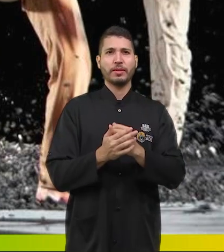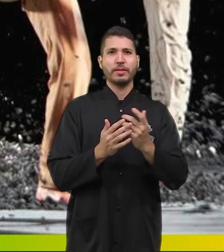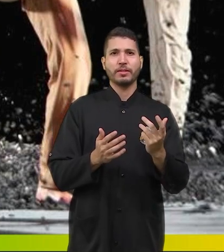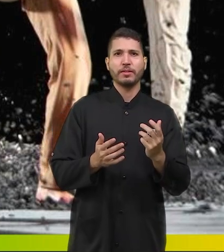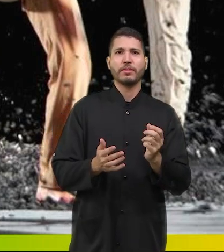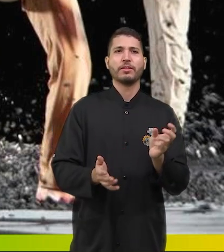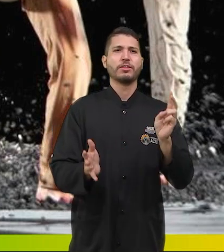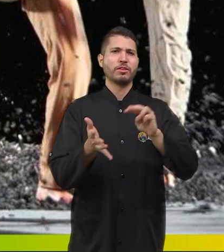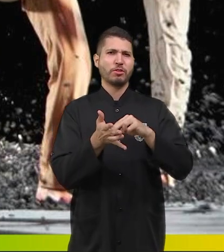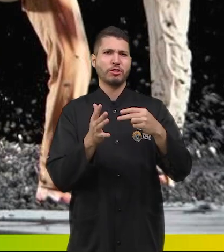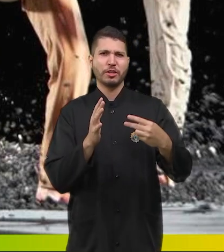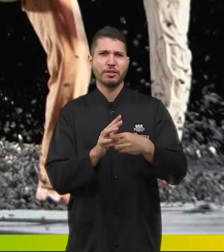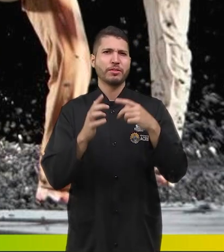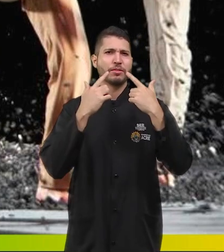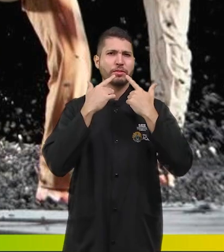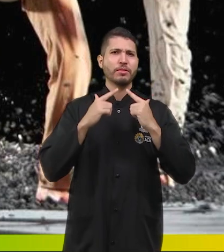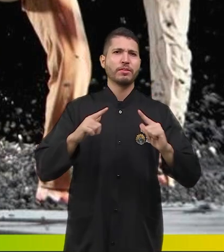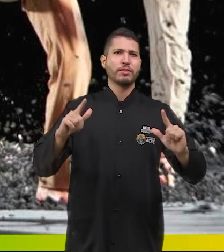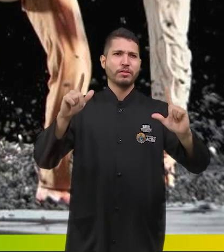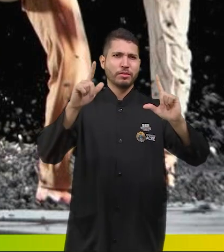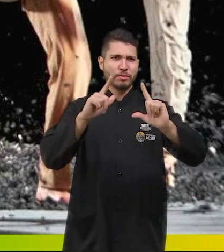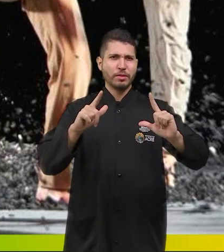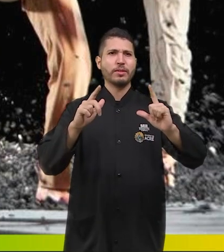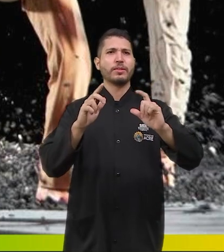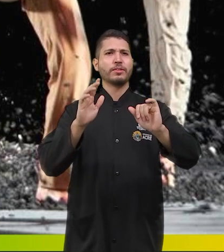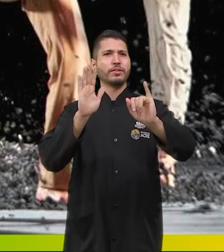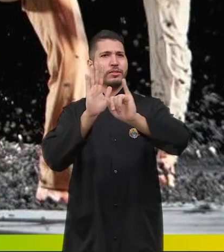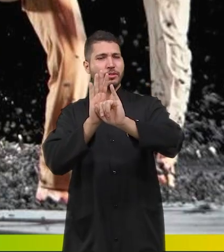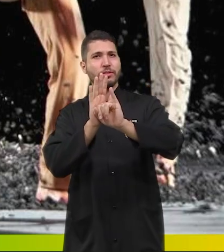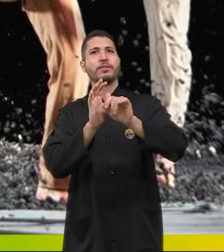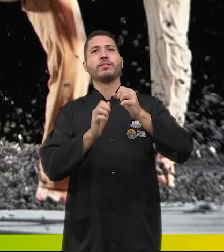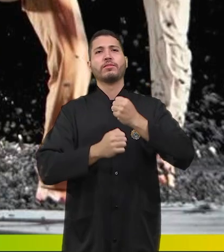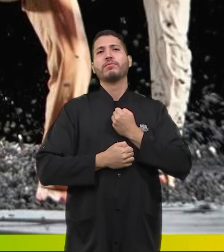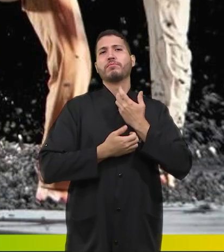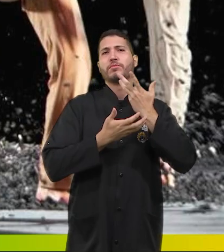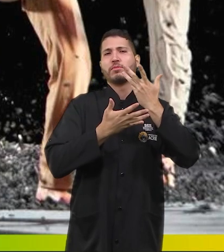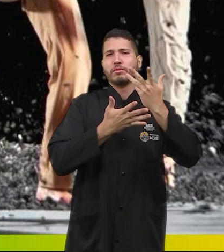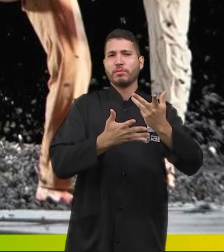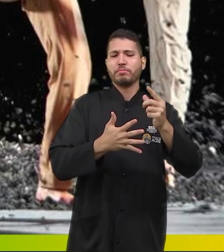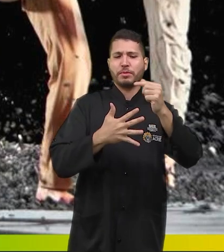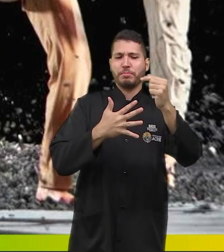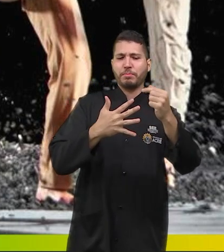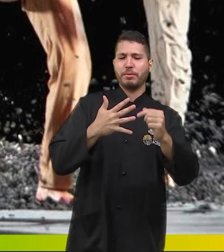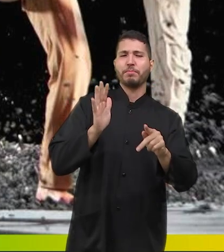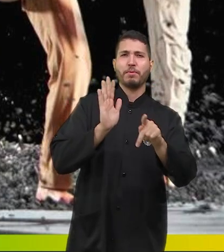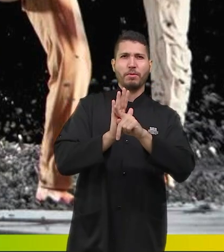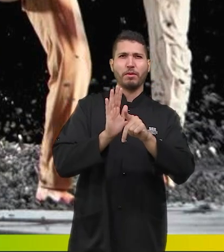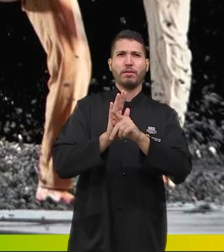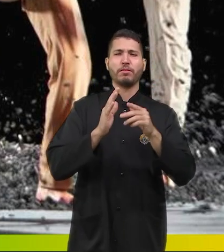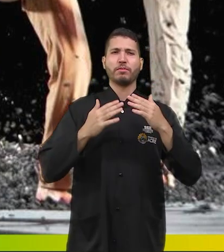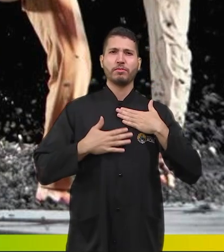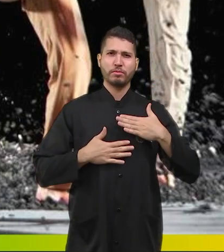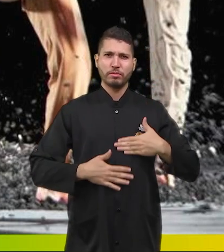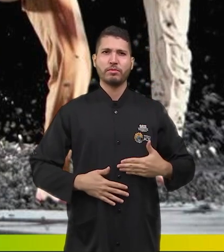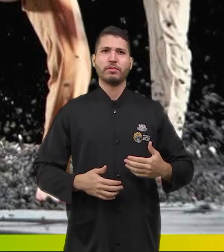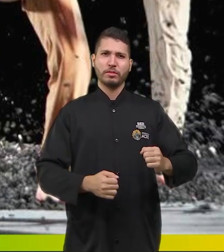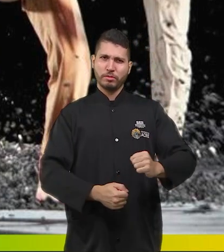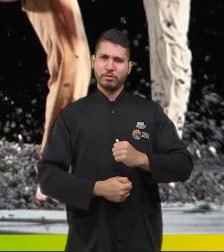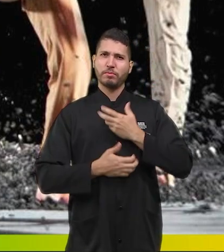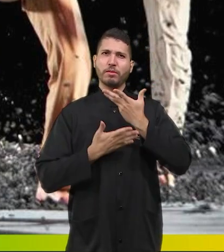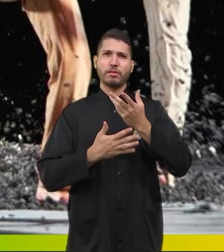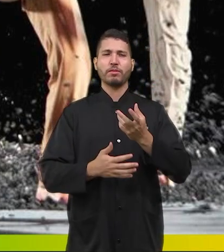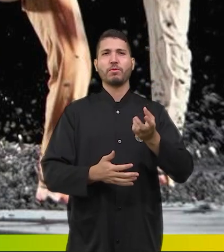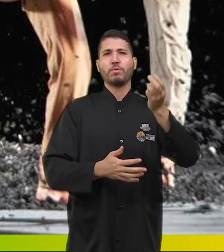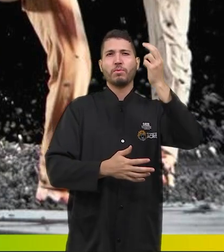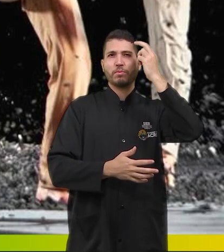é linguagem, identidade e expressão. Cada movimento reflete nossos sentimentos, limites, cultura e valores, e